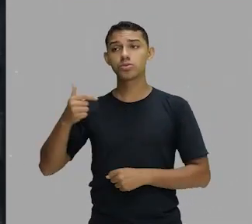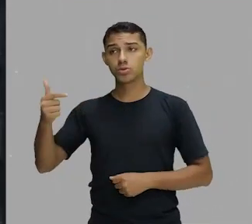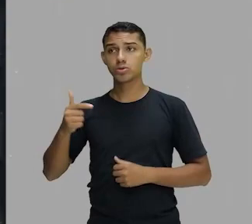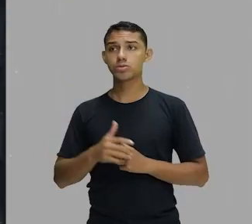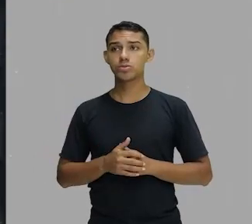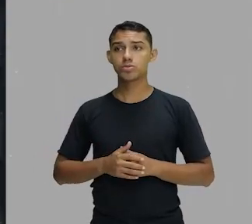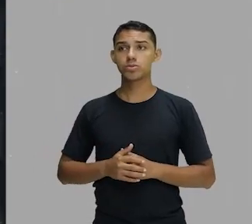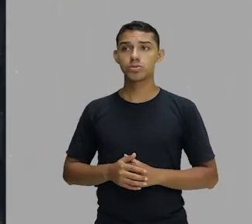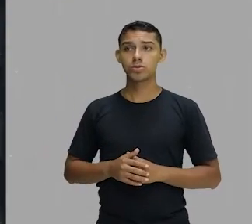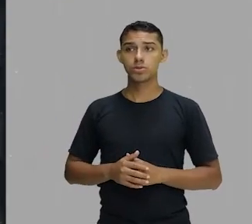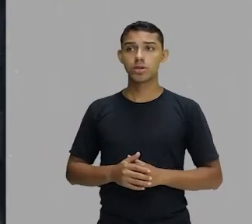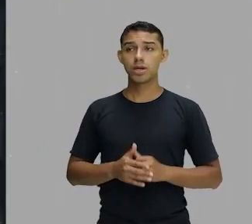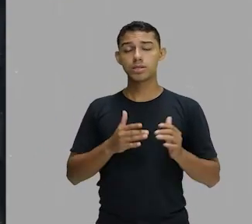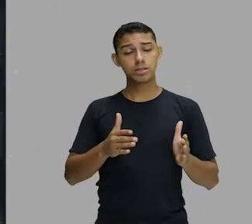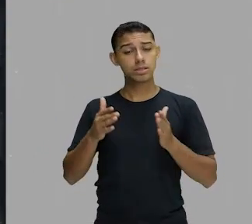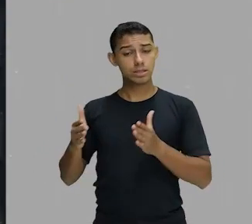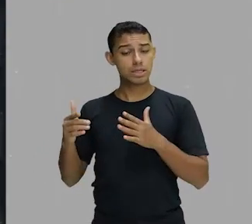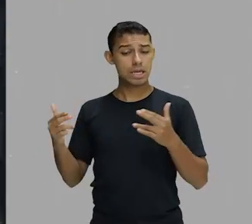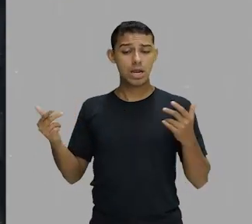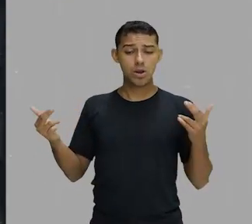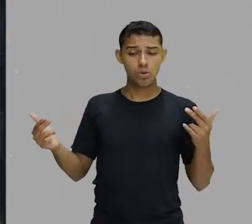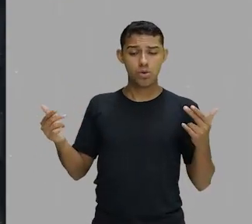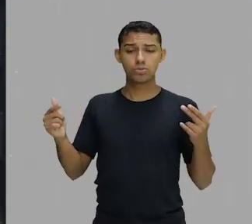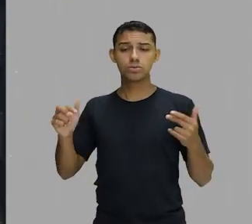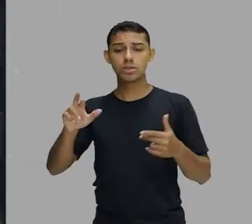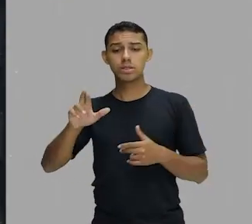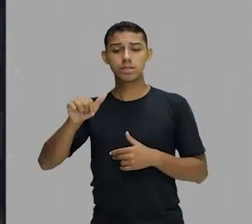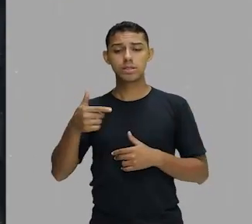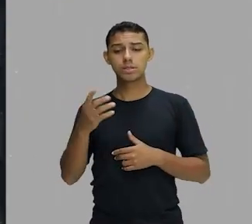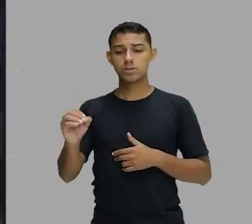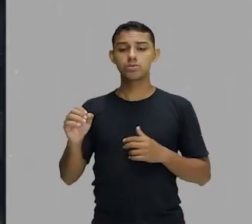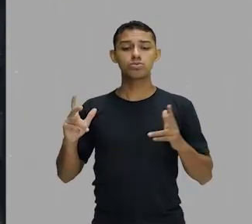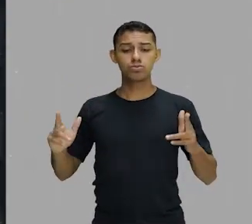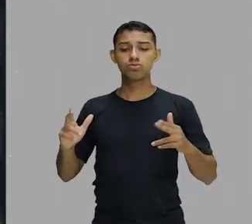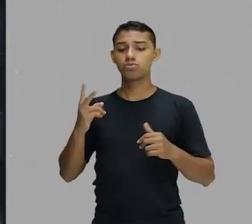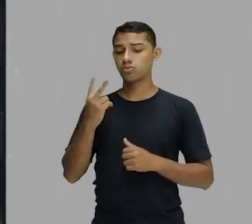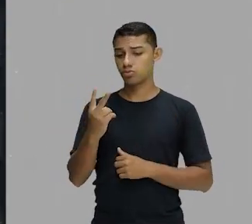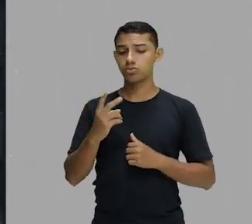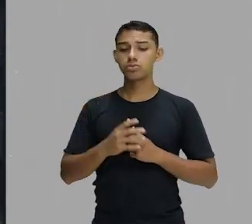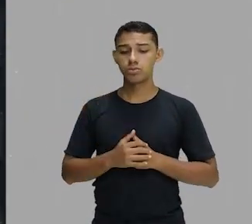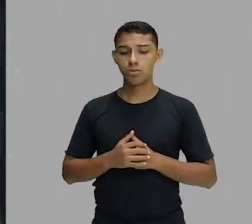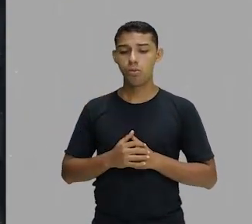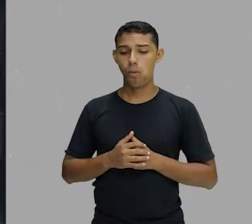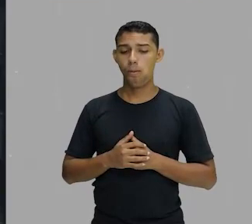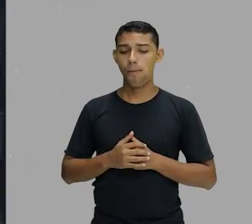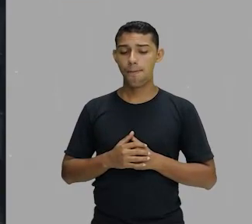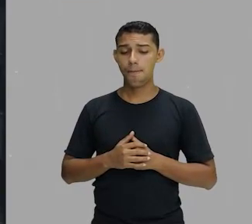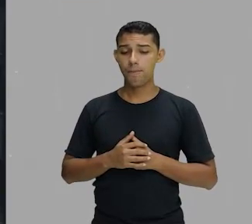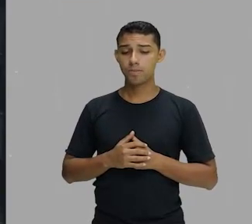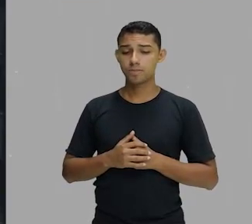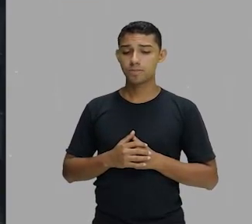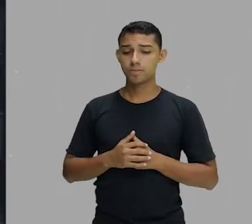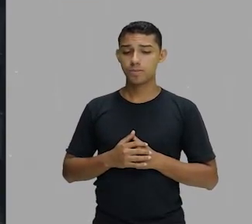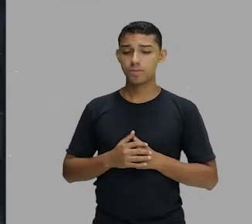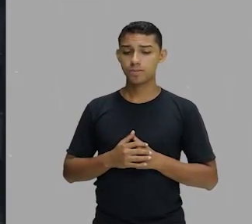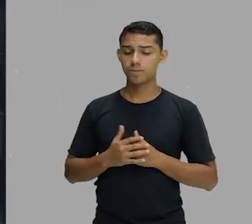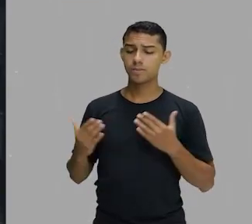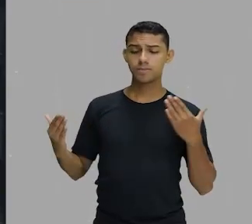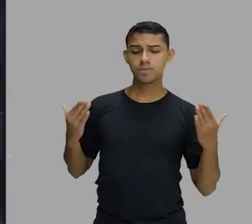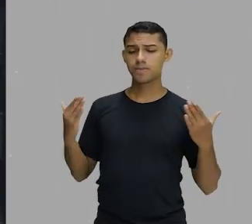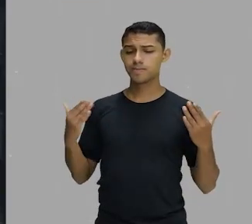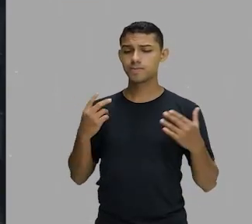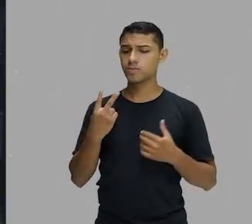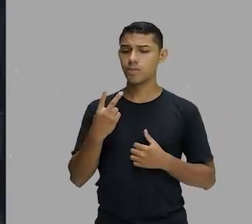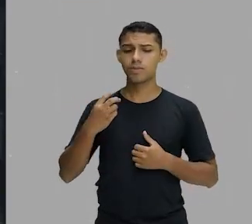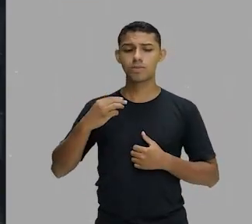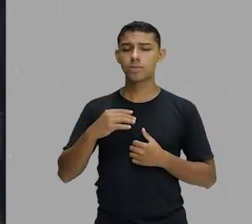você percebe que a proporção, a igualdade de razões é a mesma. A proporção, nesse caso aqui, é 2. E esse 2 está relacionado